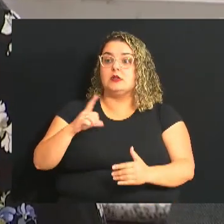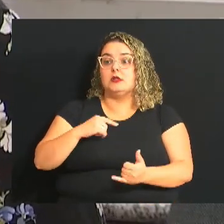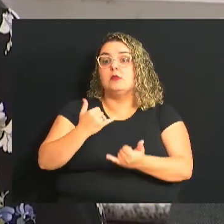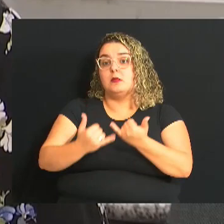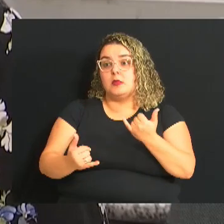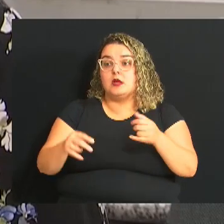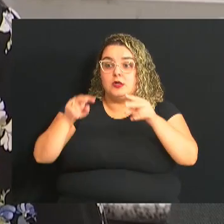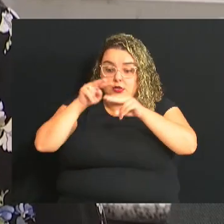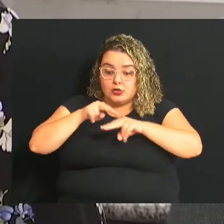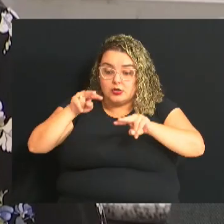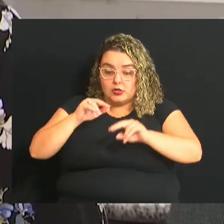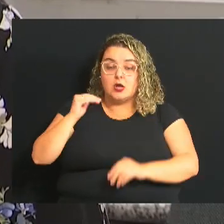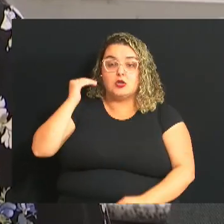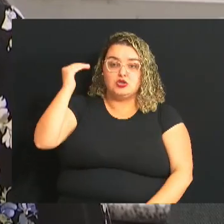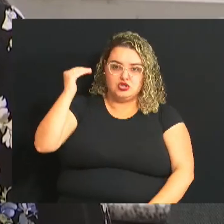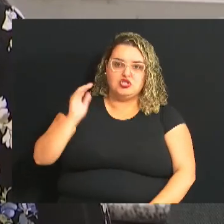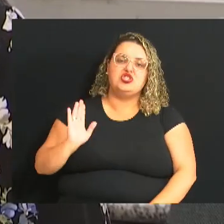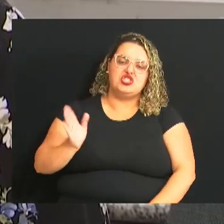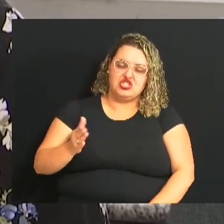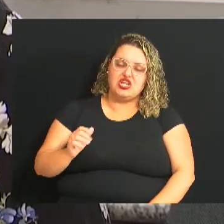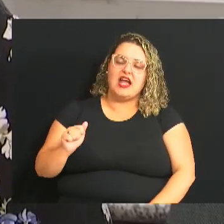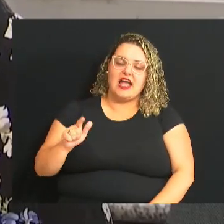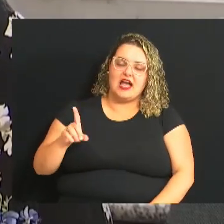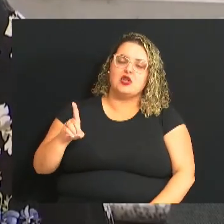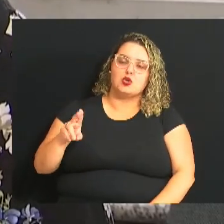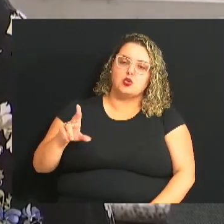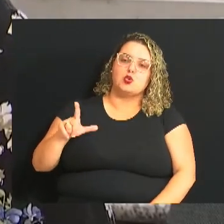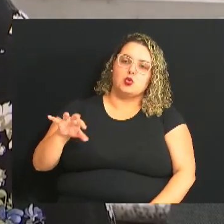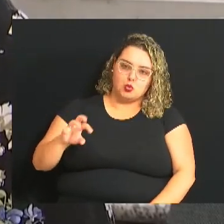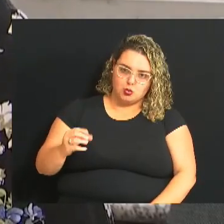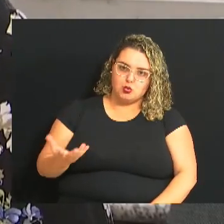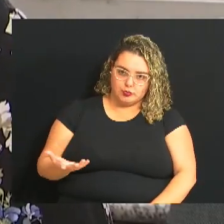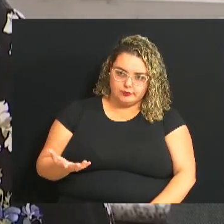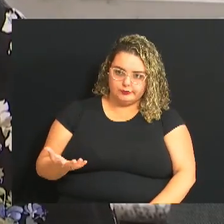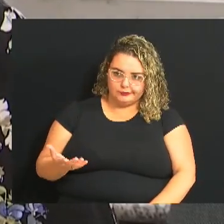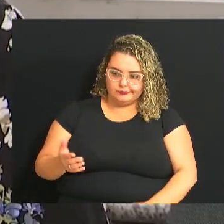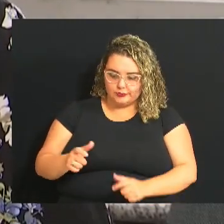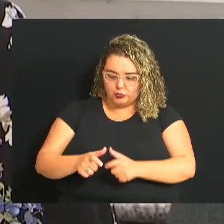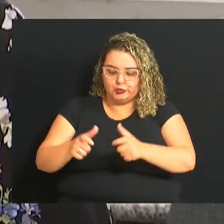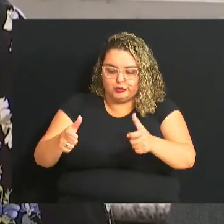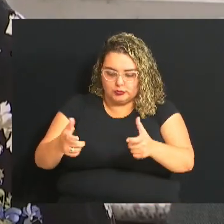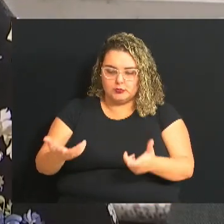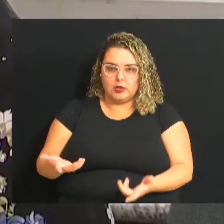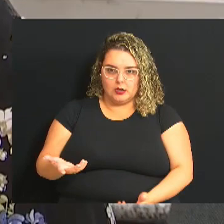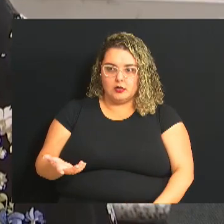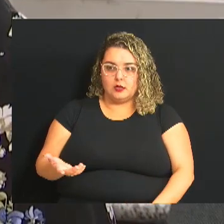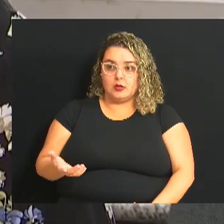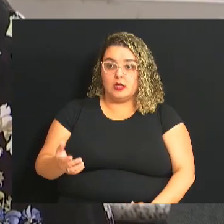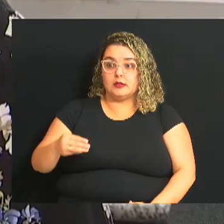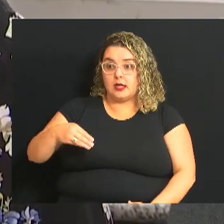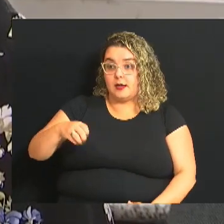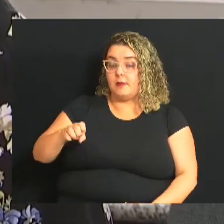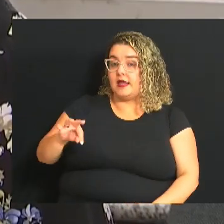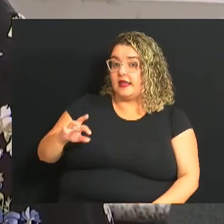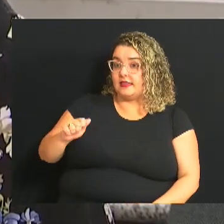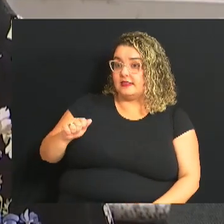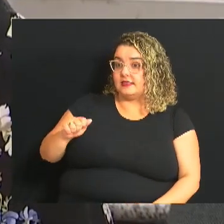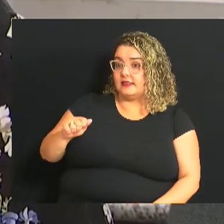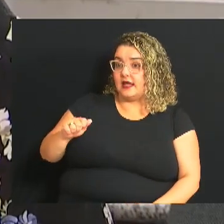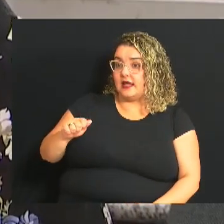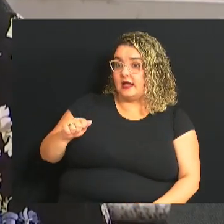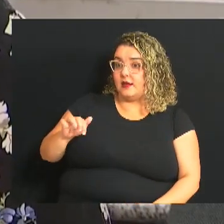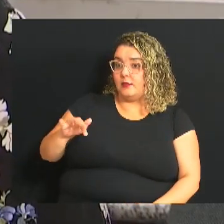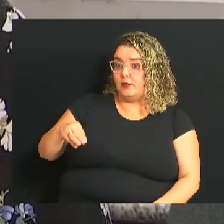fase adulta, né? Que a gente vê um dos últimos processos de metamorfose e a fase alada, né? Que a gente